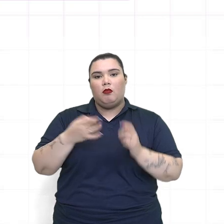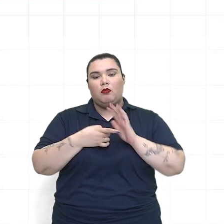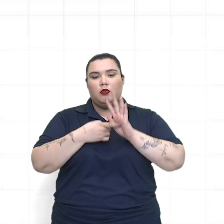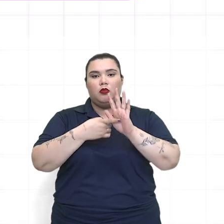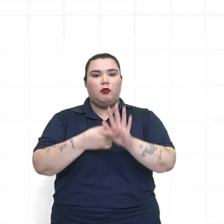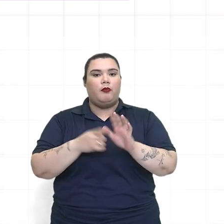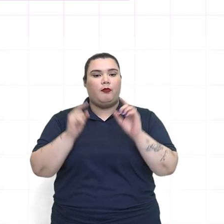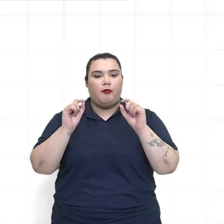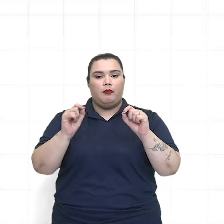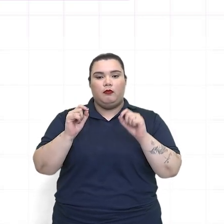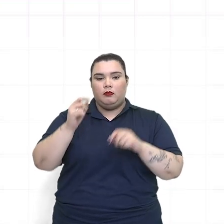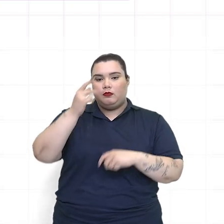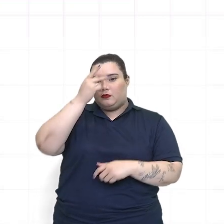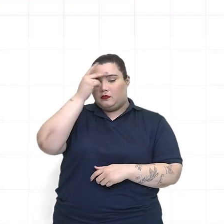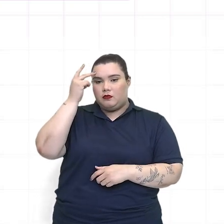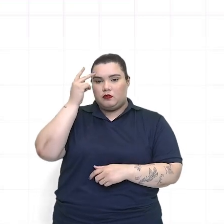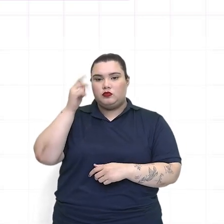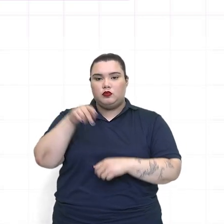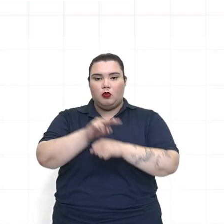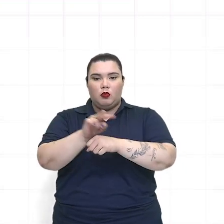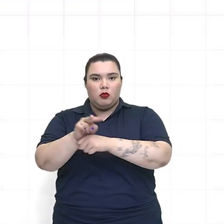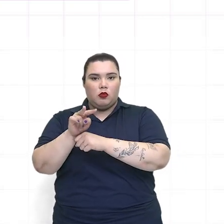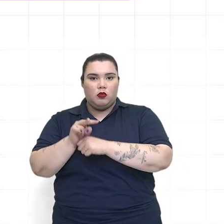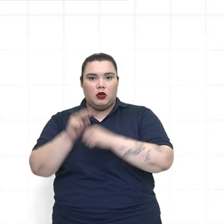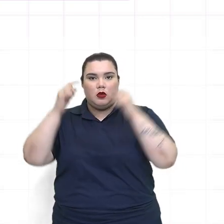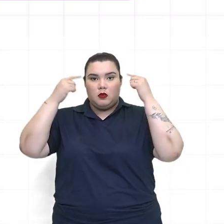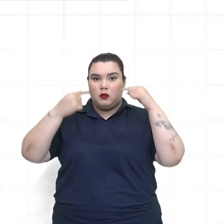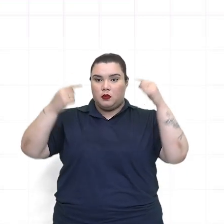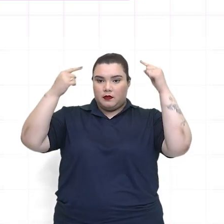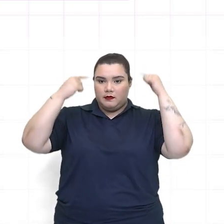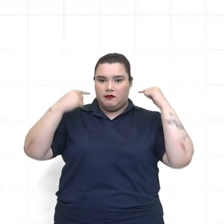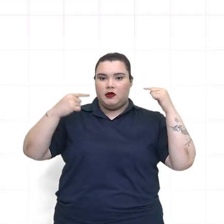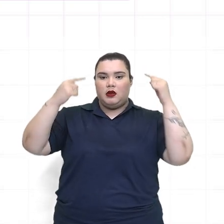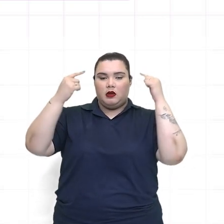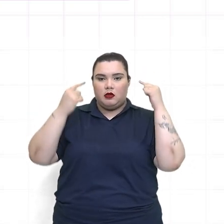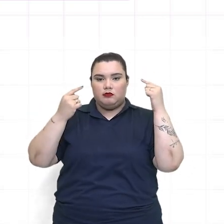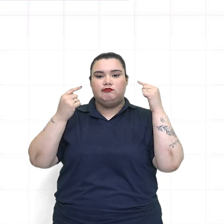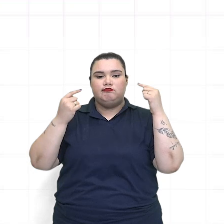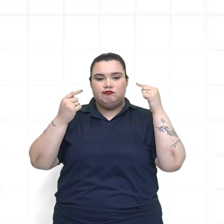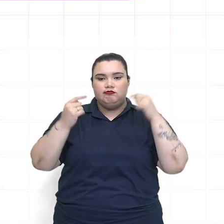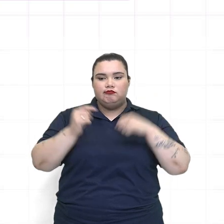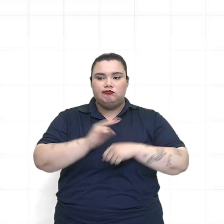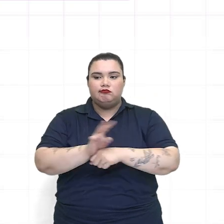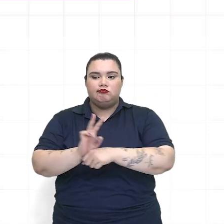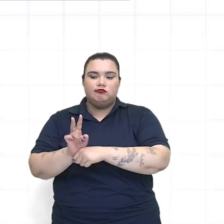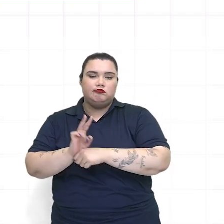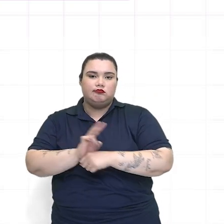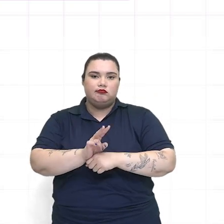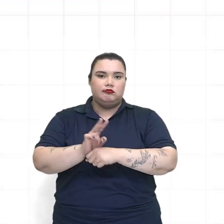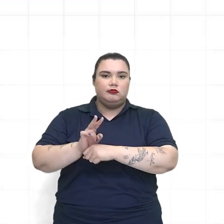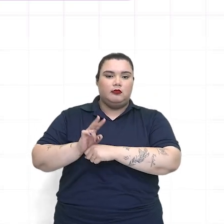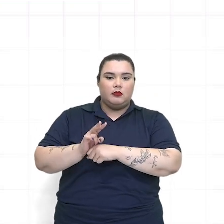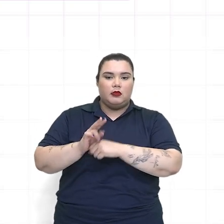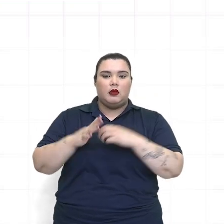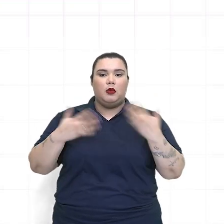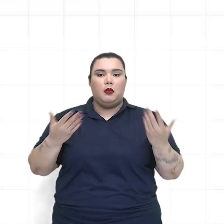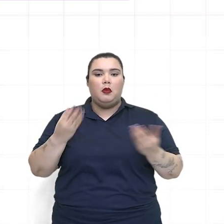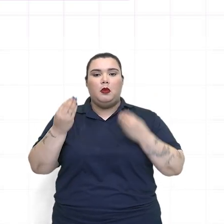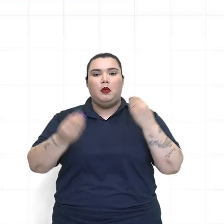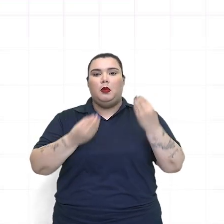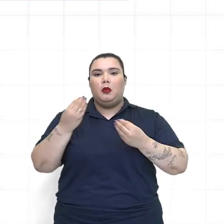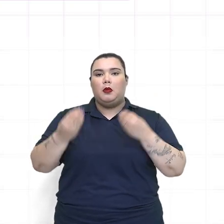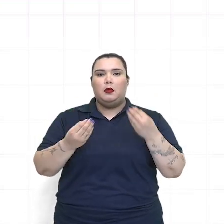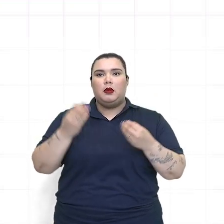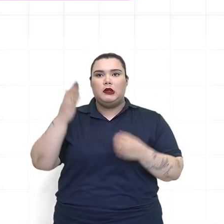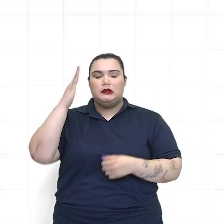aqui um criador, né, de ovelhas fazendo o seu pastoreio aqui, um pastor, né? E ele, como ele tinha